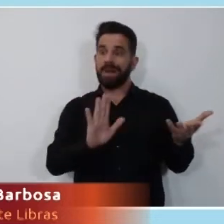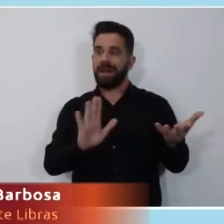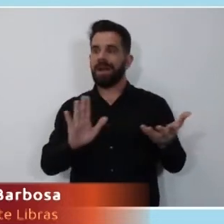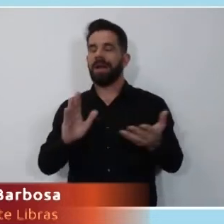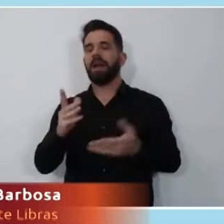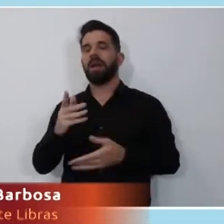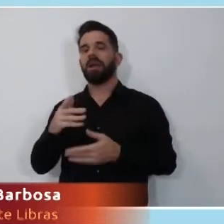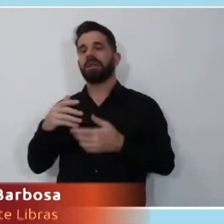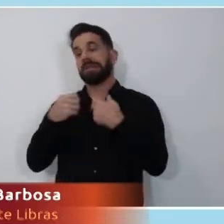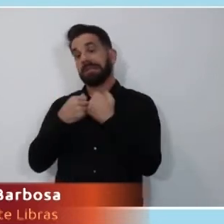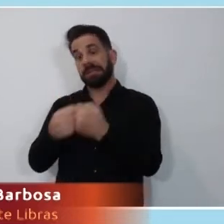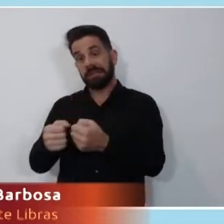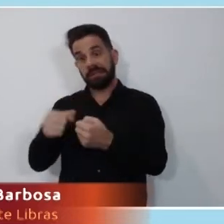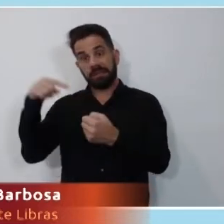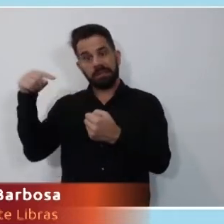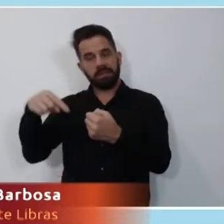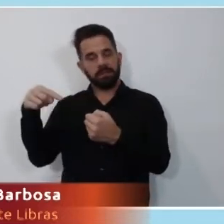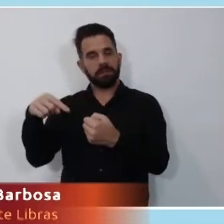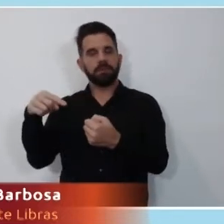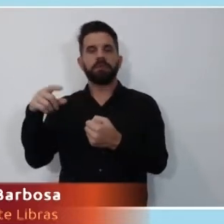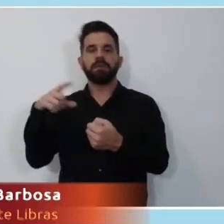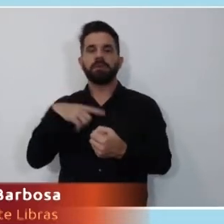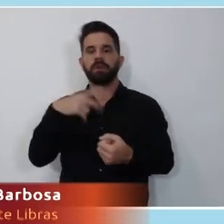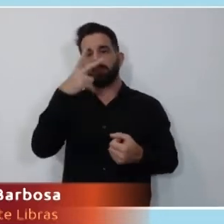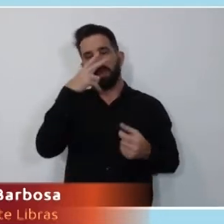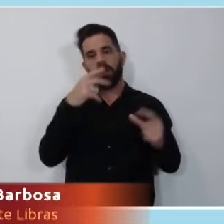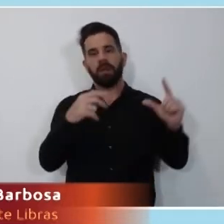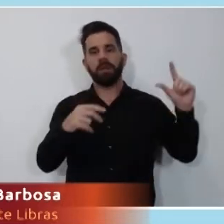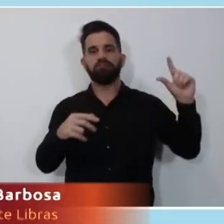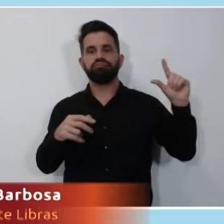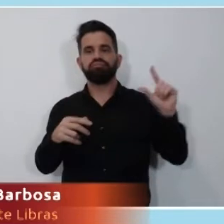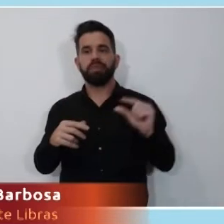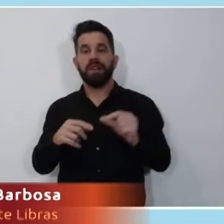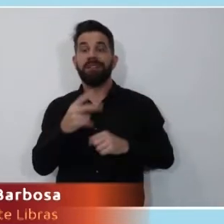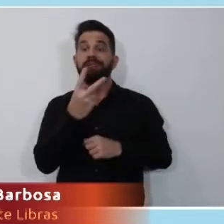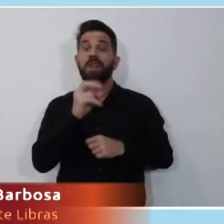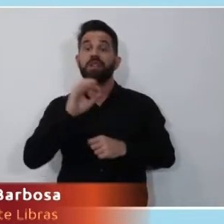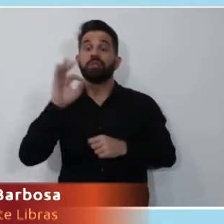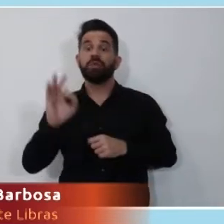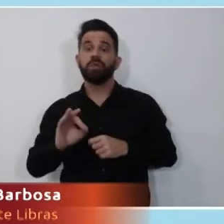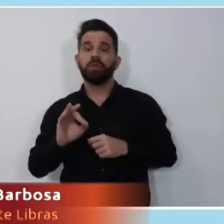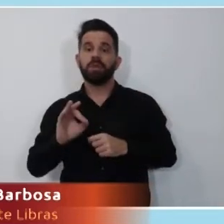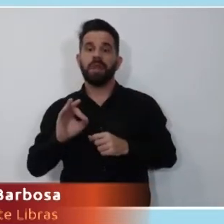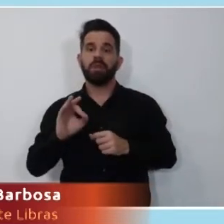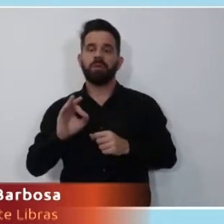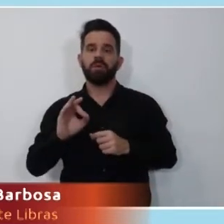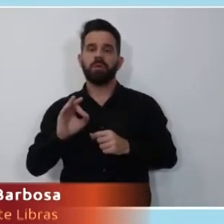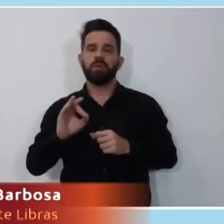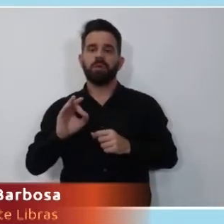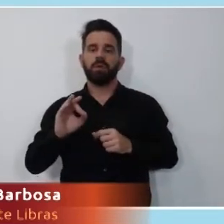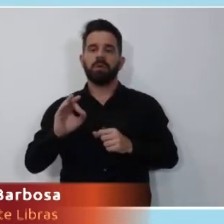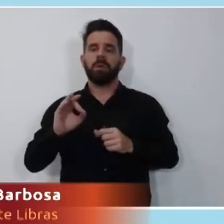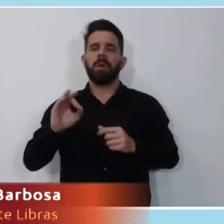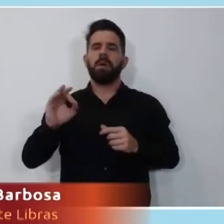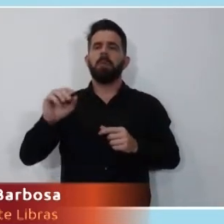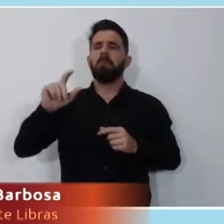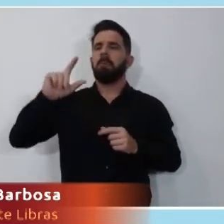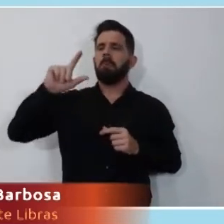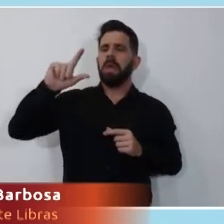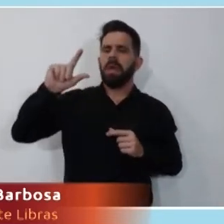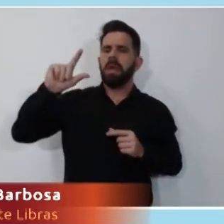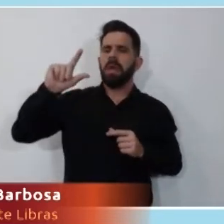vinha perdendo cerca de 20% a cada 5 anos, e significa que as pessoas estavam deixando o modo coletivo, passando para o